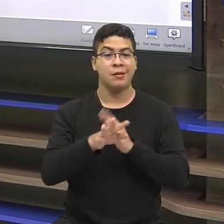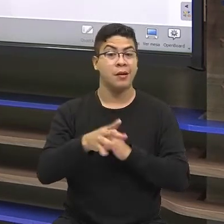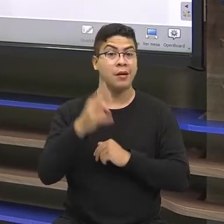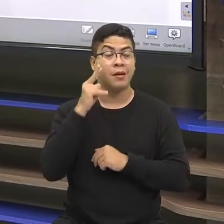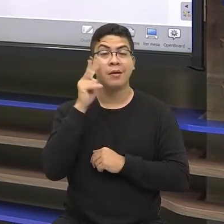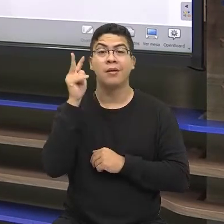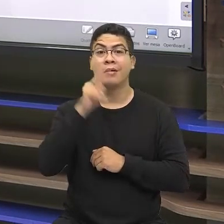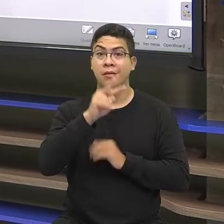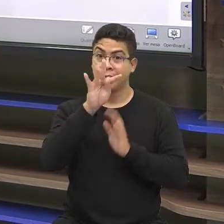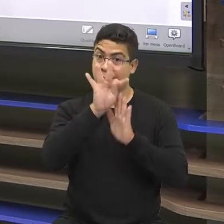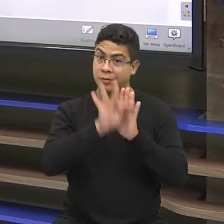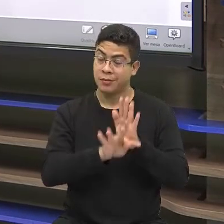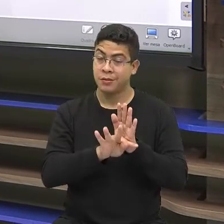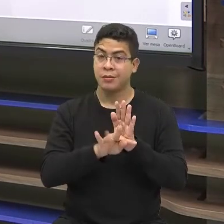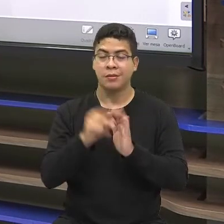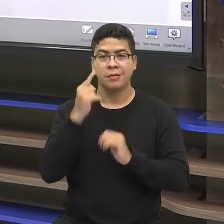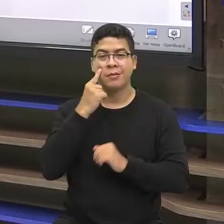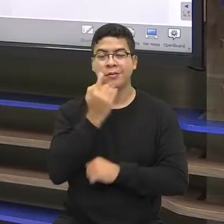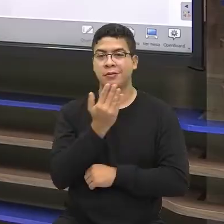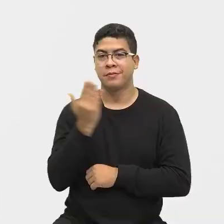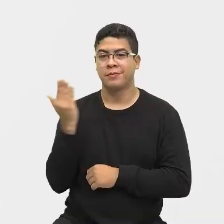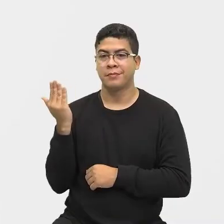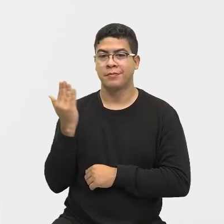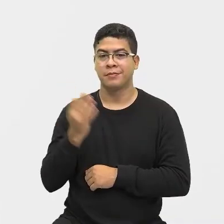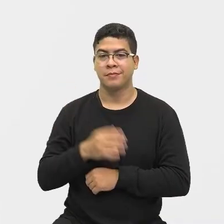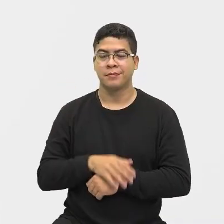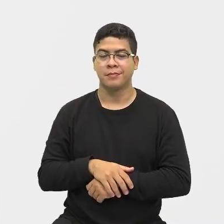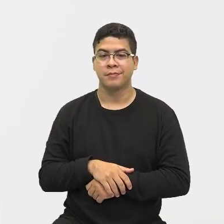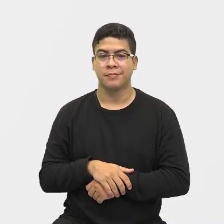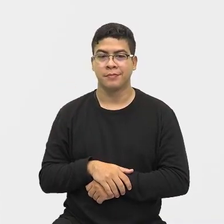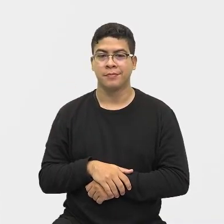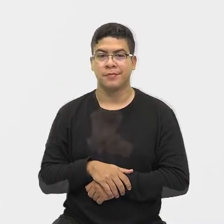e ler uns poemas chamados Inspiração. Observe aí.